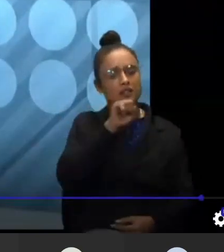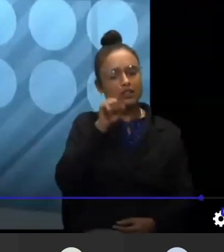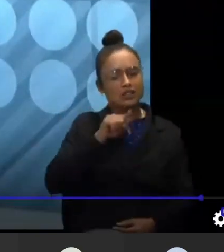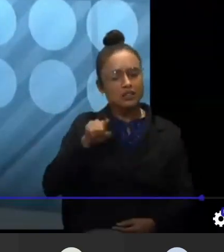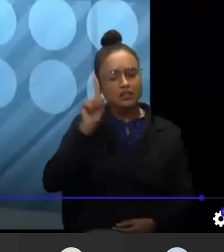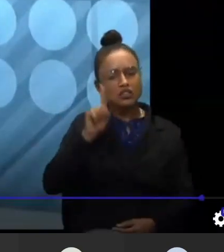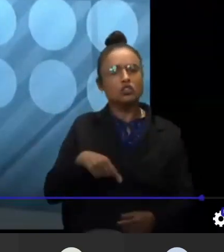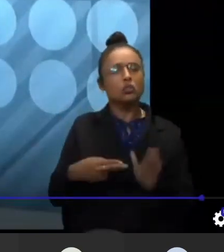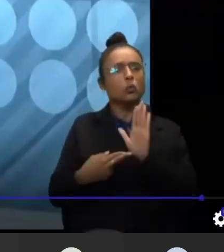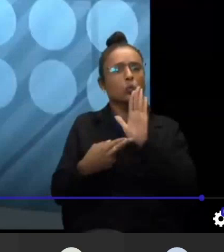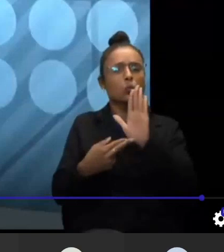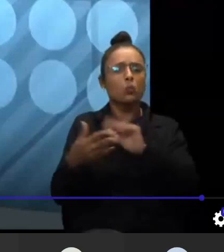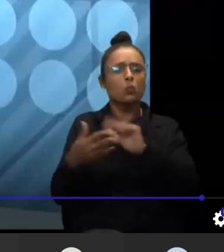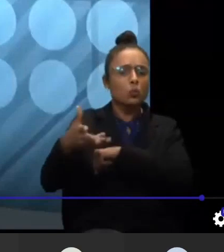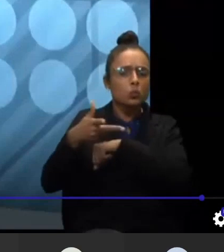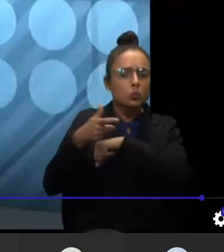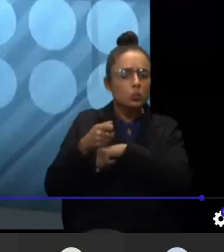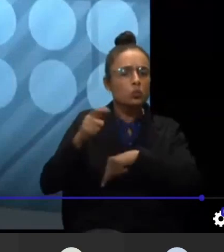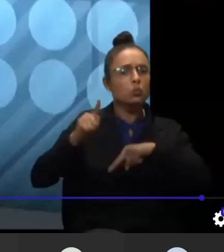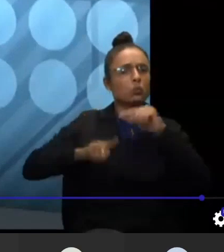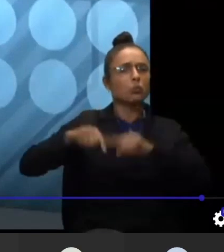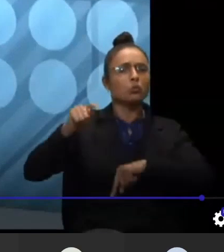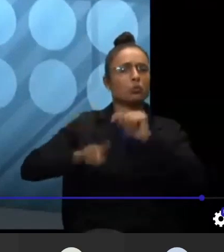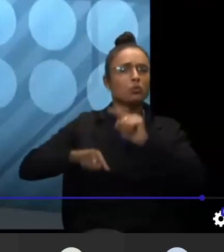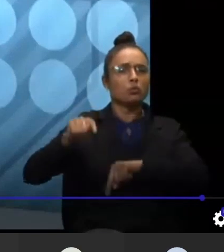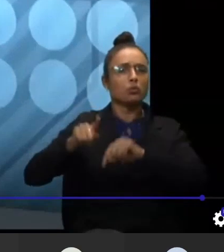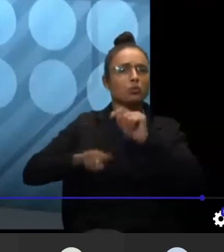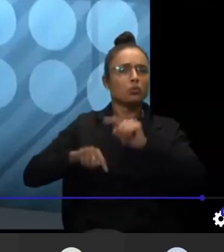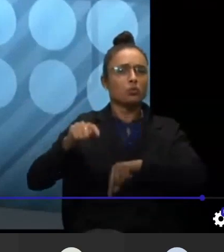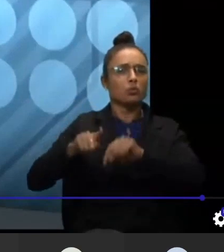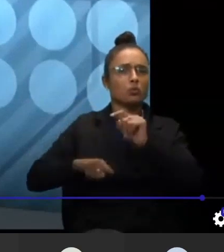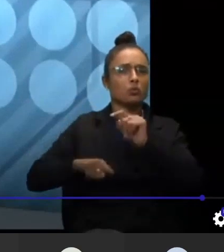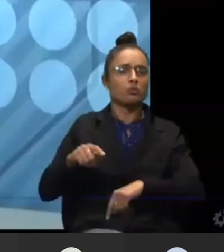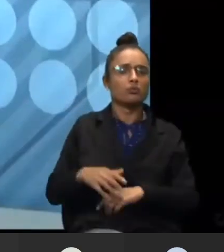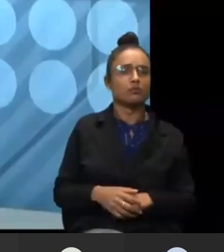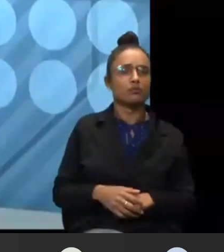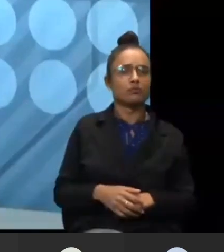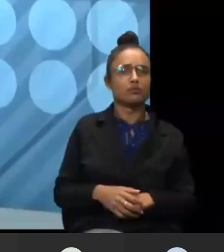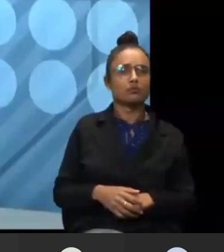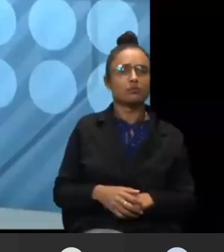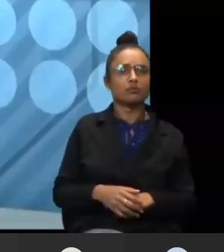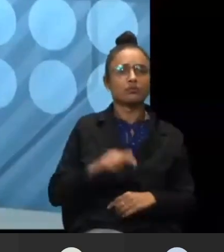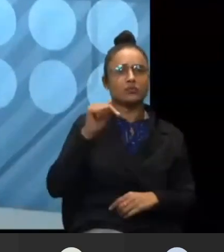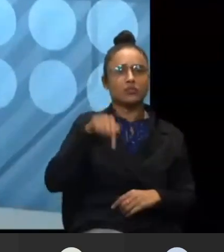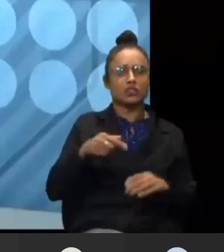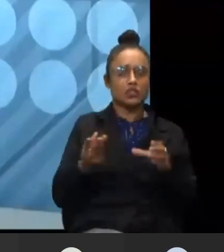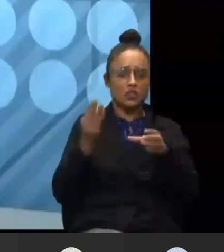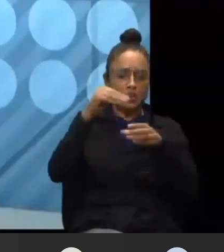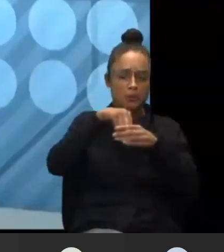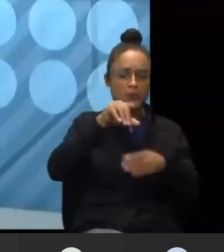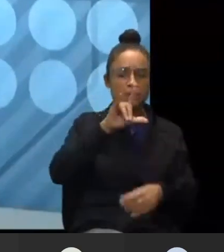qualidade do produto. Então, determinar esse índice de acidez. Uma vez que esses compostos, os lipídios, estão